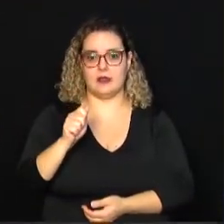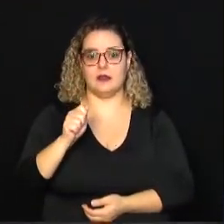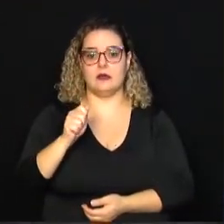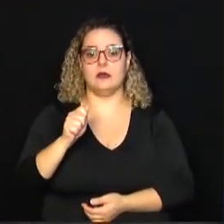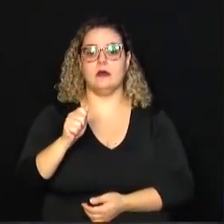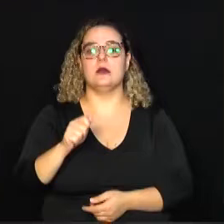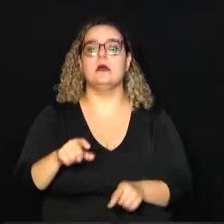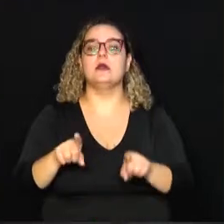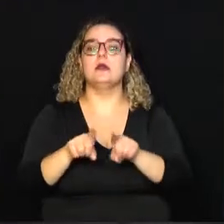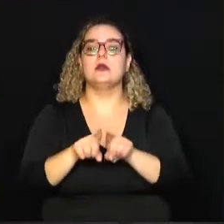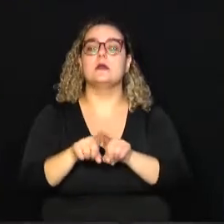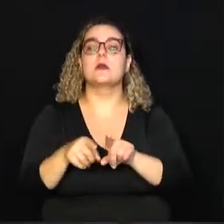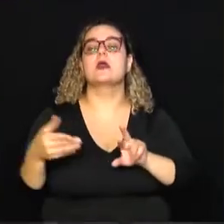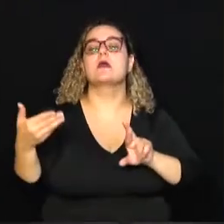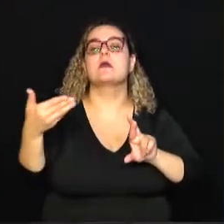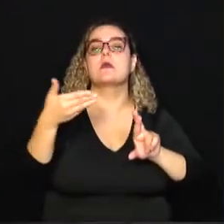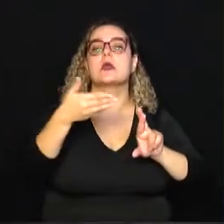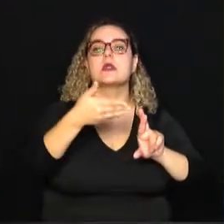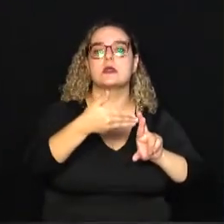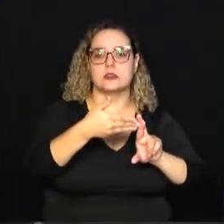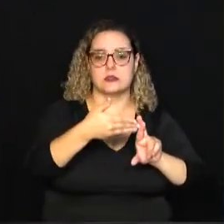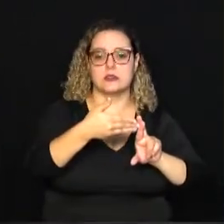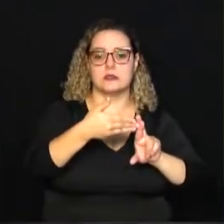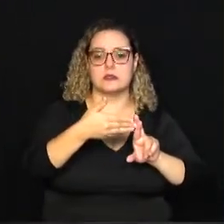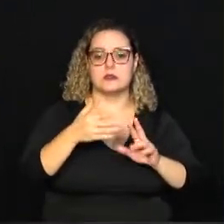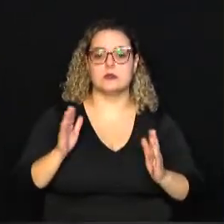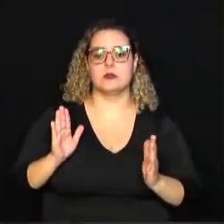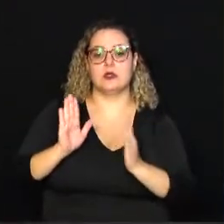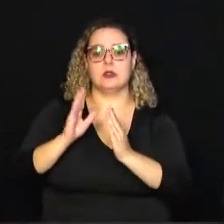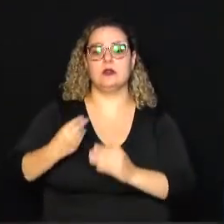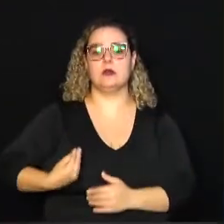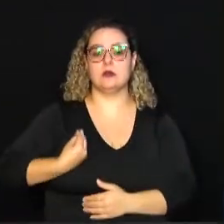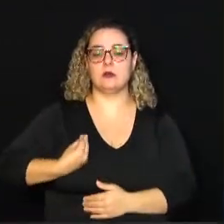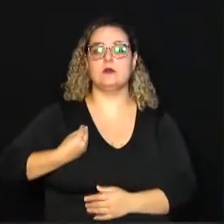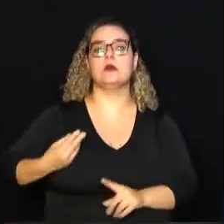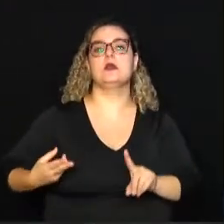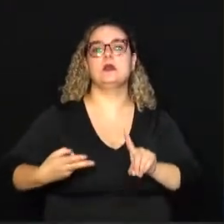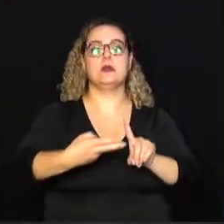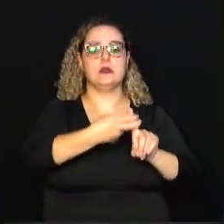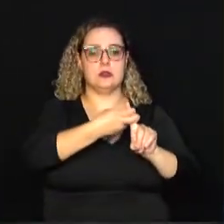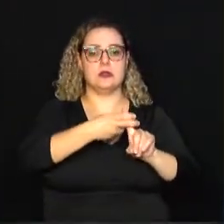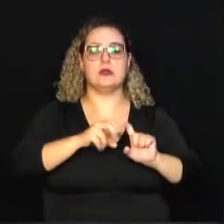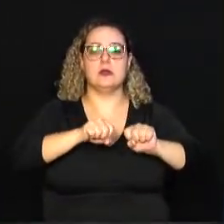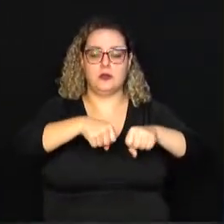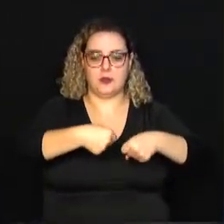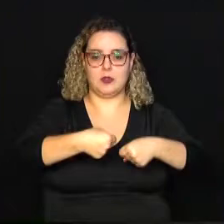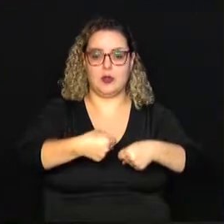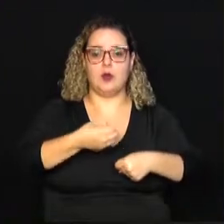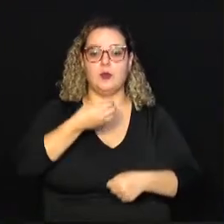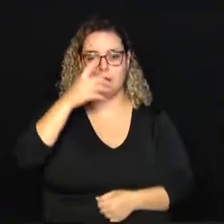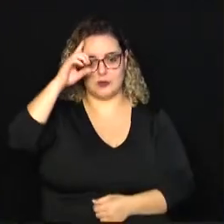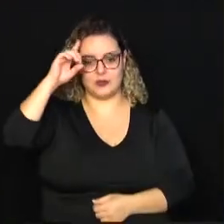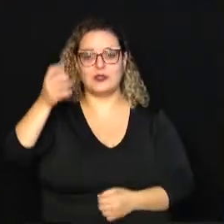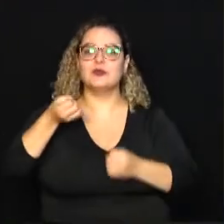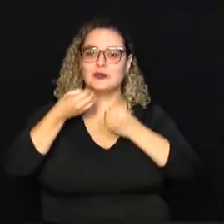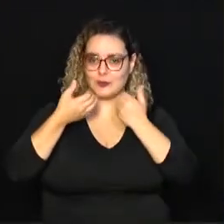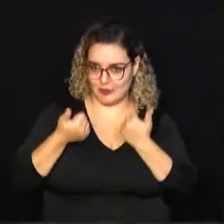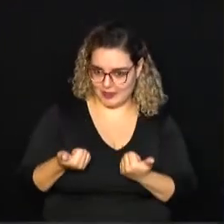também representante da Frente pela Vida e Defesa do SUS, Campinas e Região. Bom dia, Carminha, tudo bem?